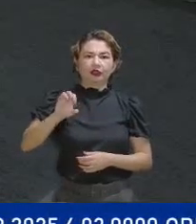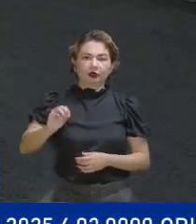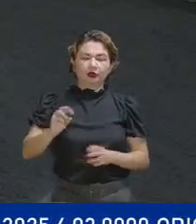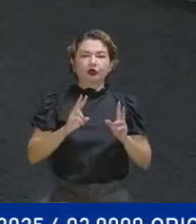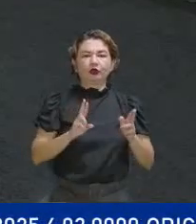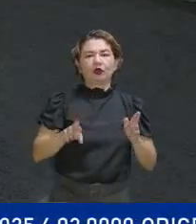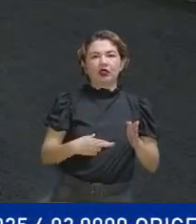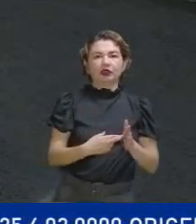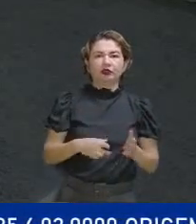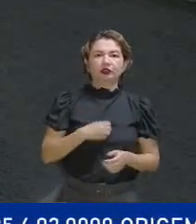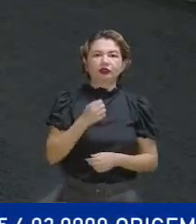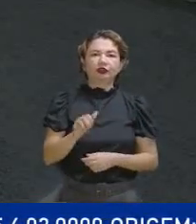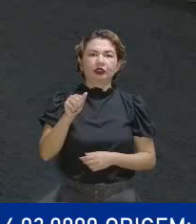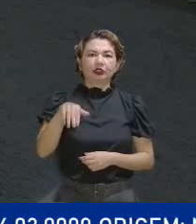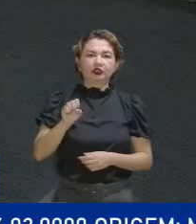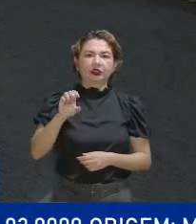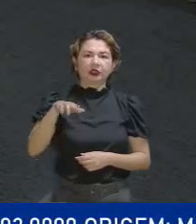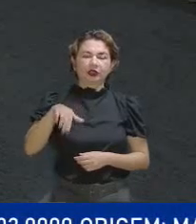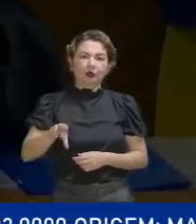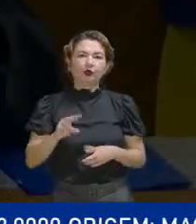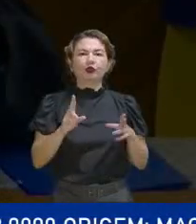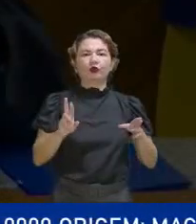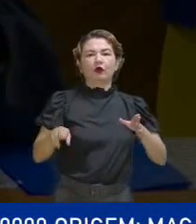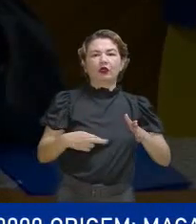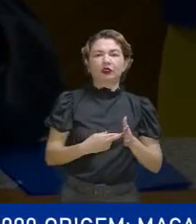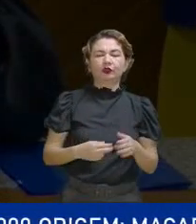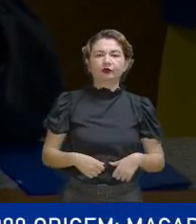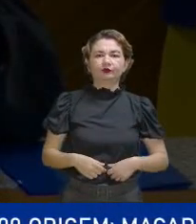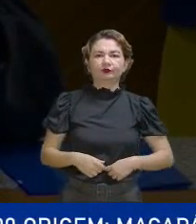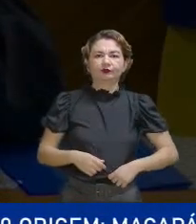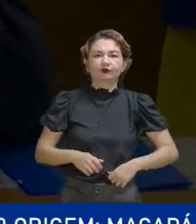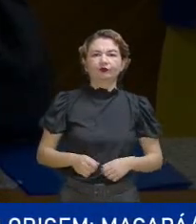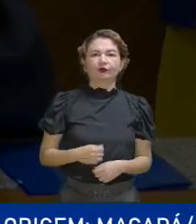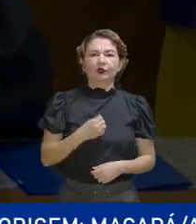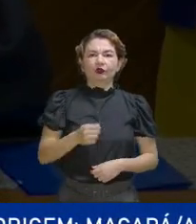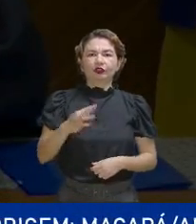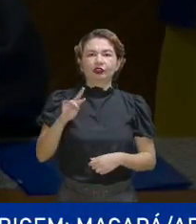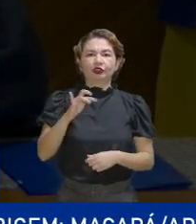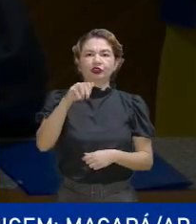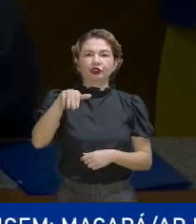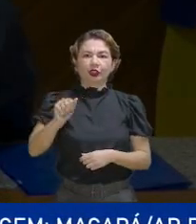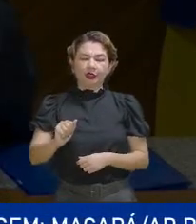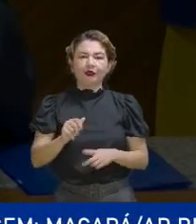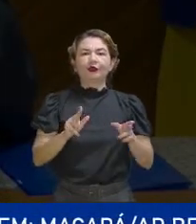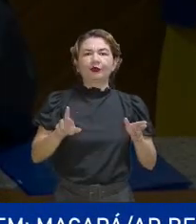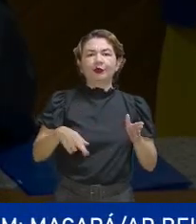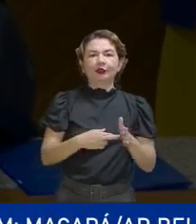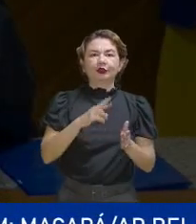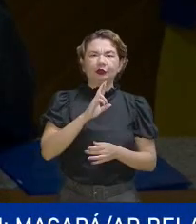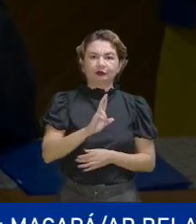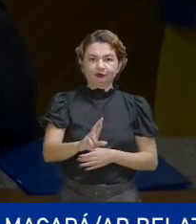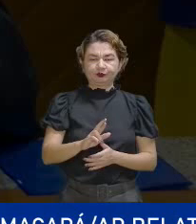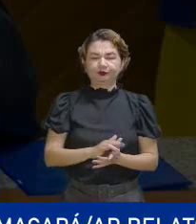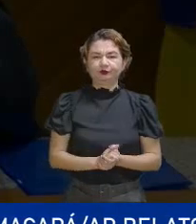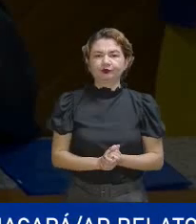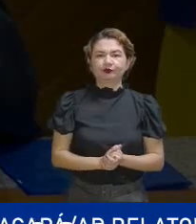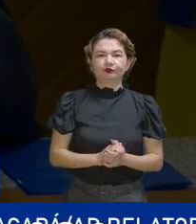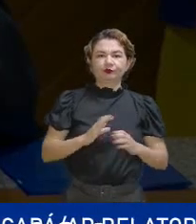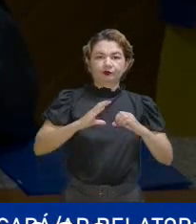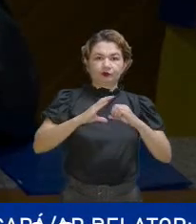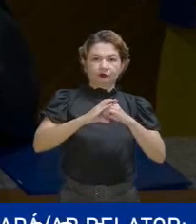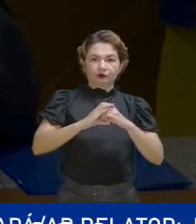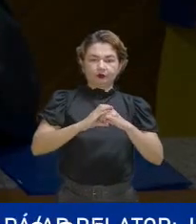eminente relator. Juiz Anselmo Gonçalves. Acompanho o relator. Cristina Souza. Acompanho o relator. Decisão. Tribunal